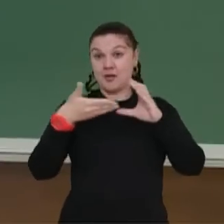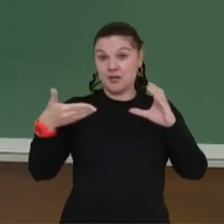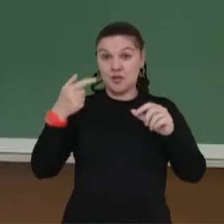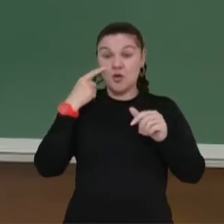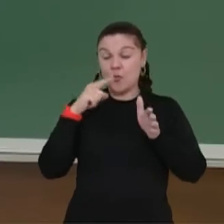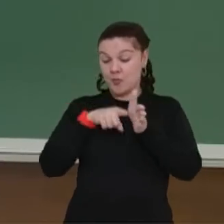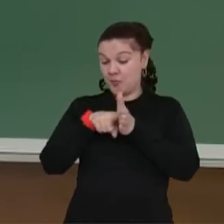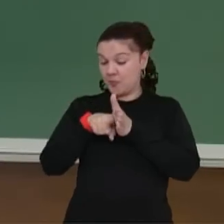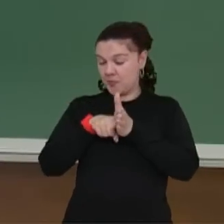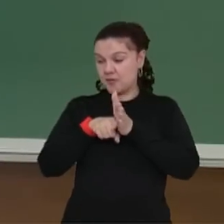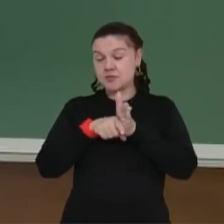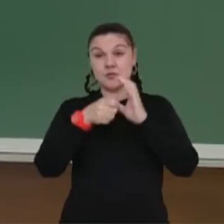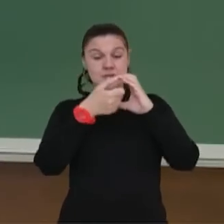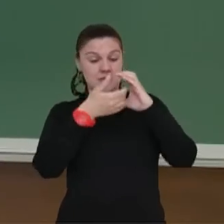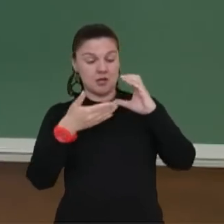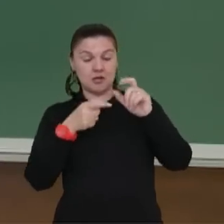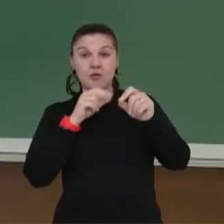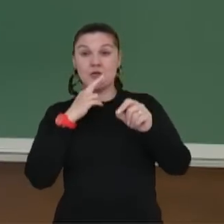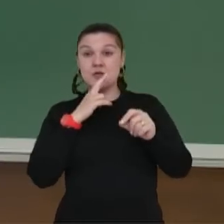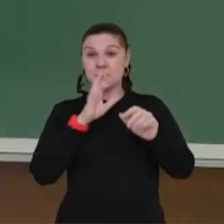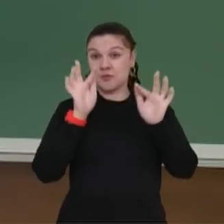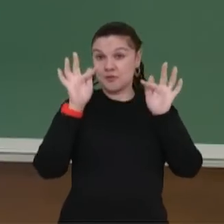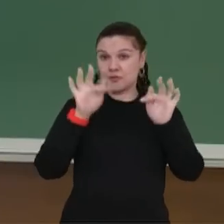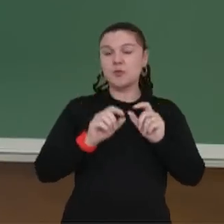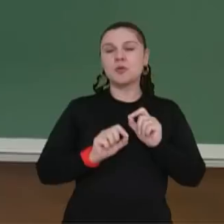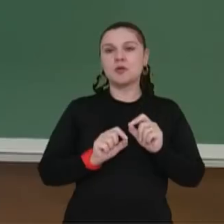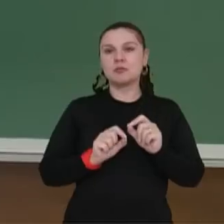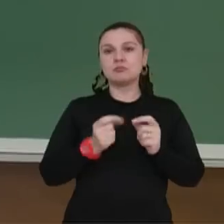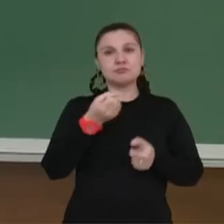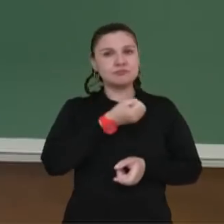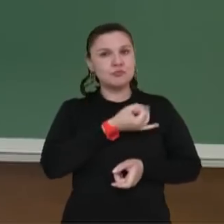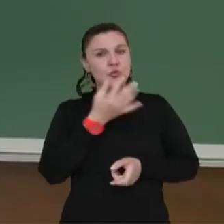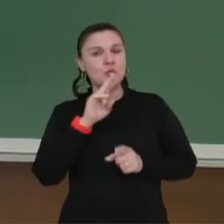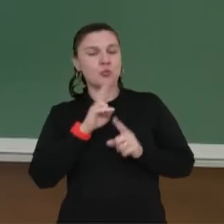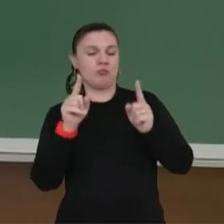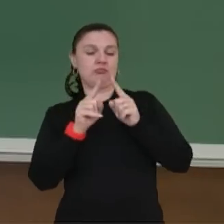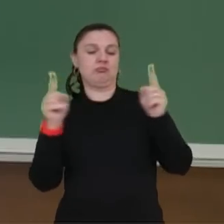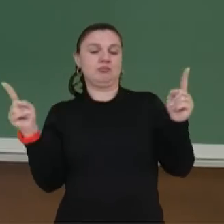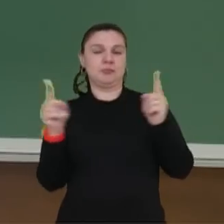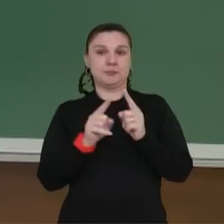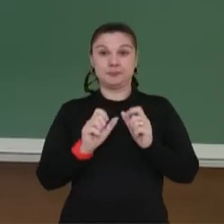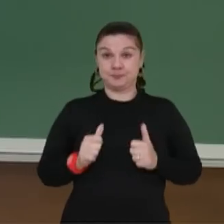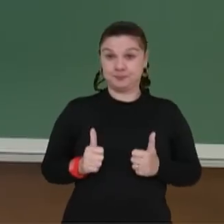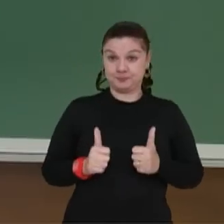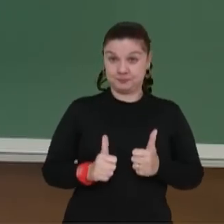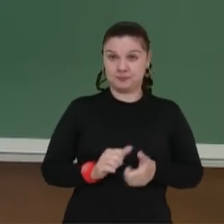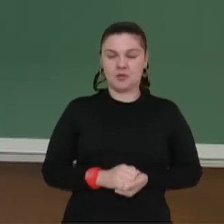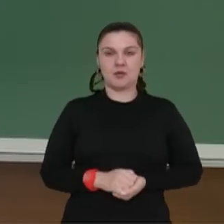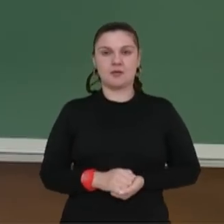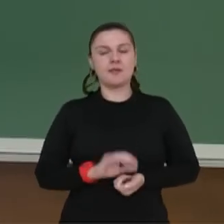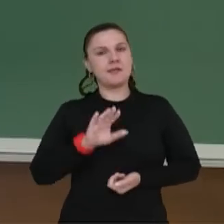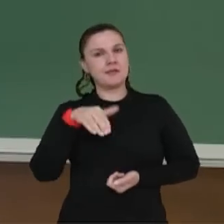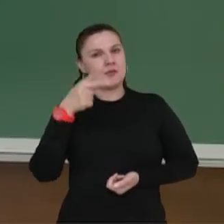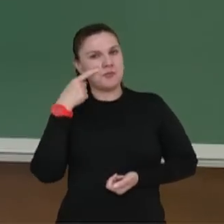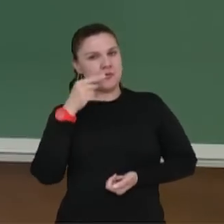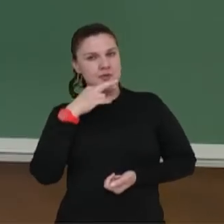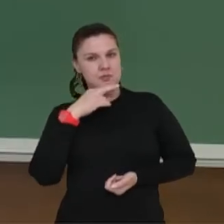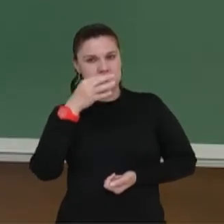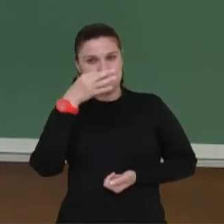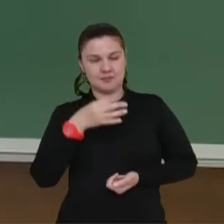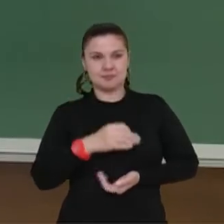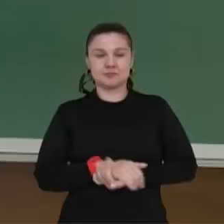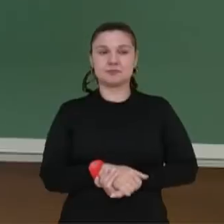eu pesquiso essa característica, o resultado que eu vou obter vai ser o quê? Vão ser números ou medidas, tá? Então, vamos ver a resposta